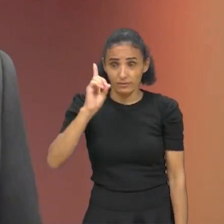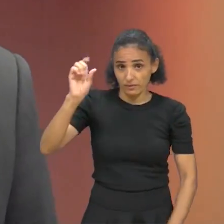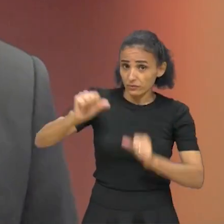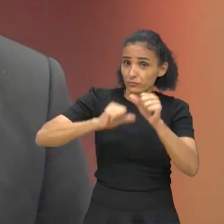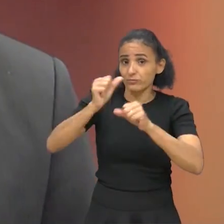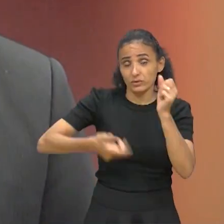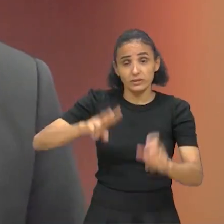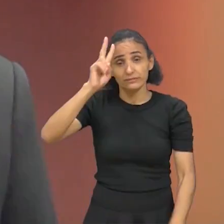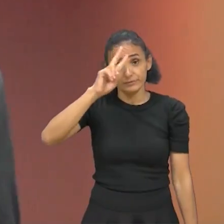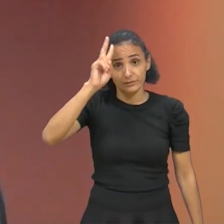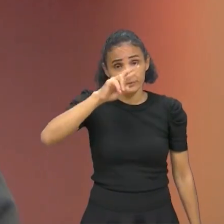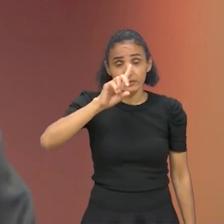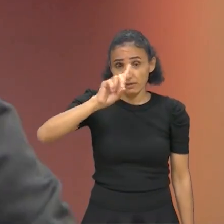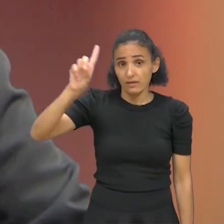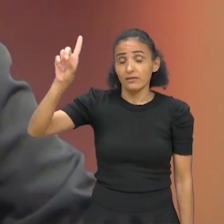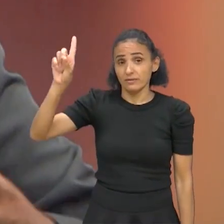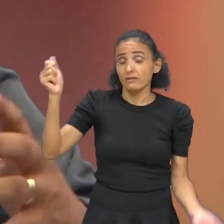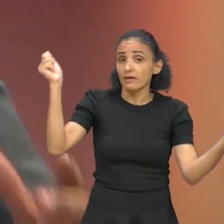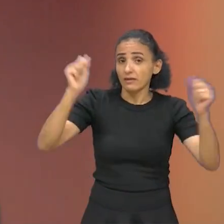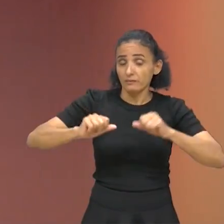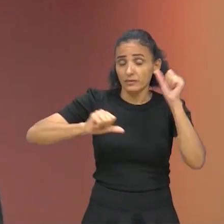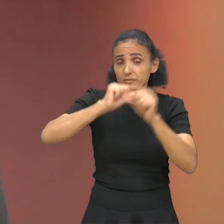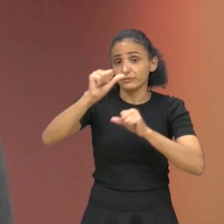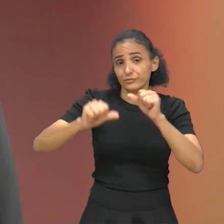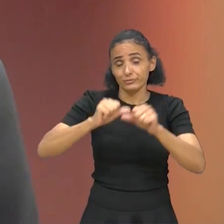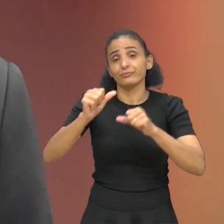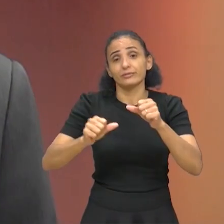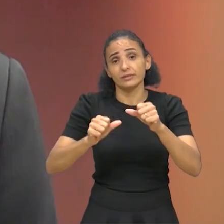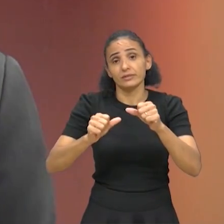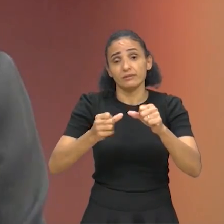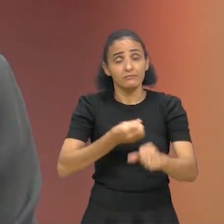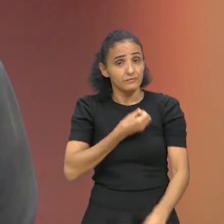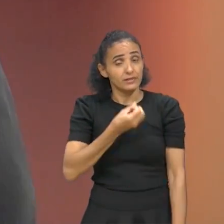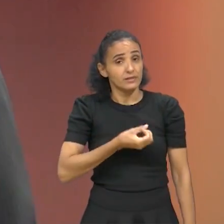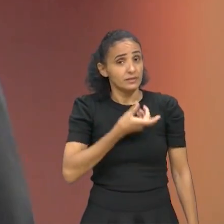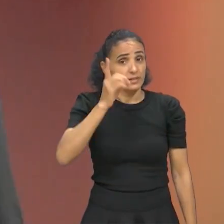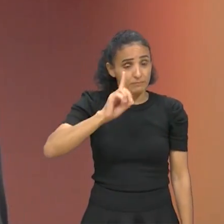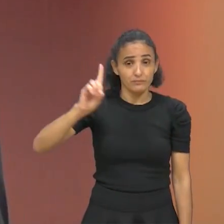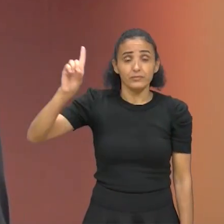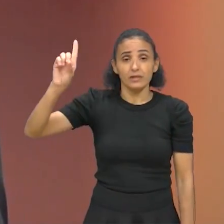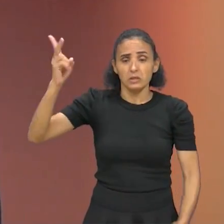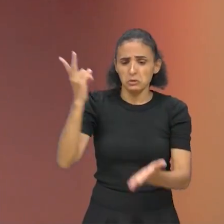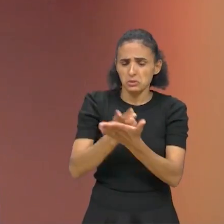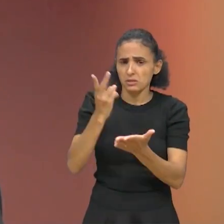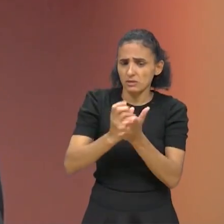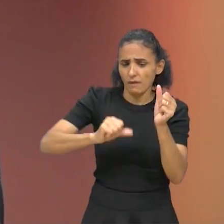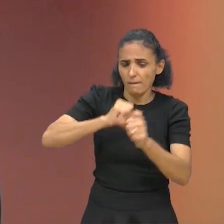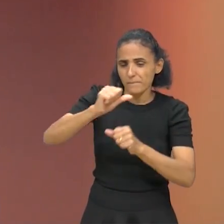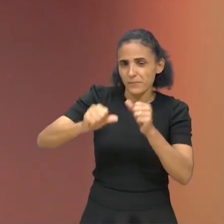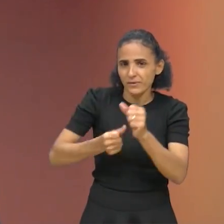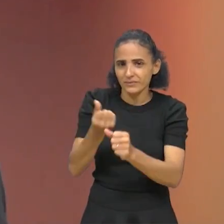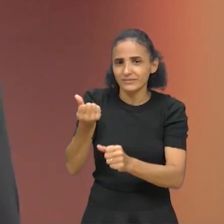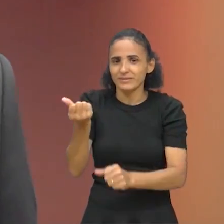irmãos. Deus é aquele que muda situações. Deus é aquele que ainda transforma a água